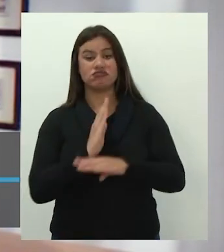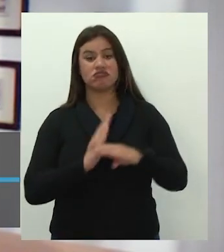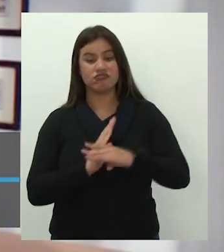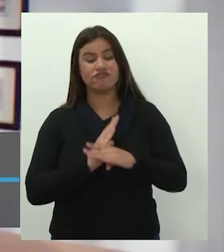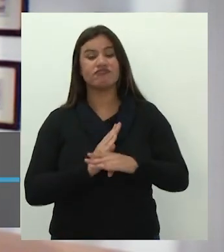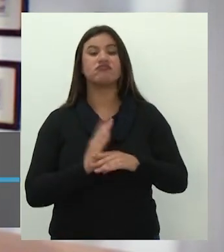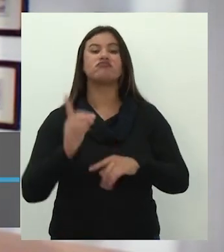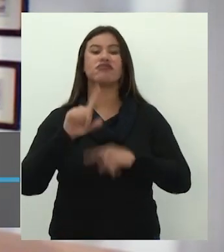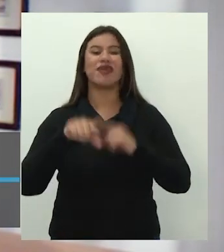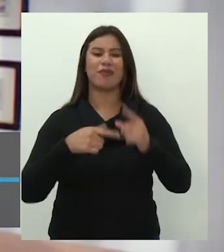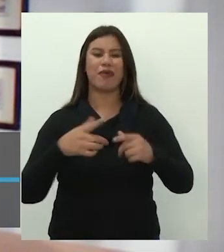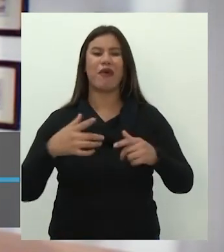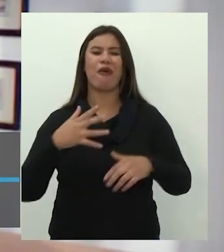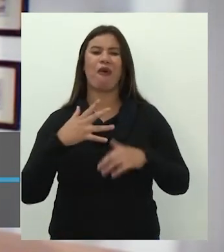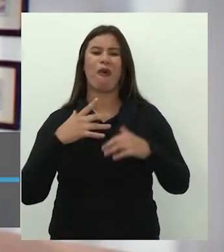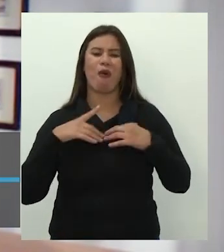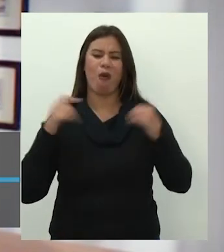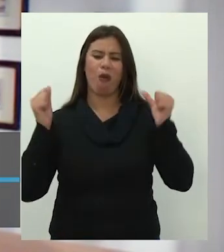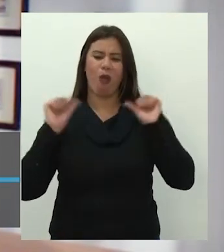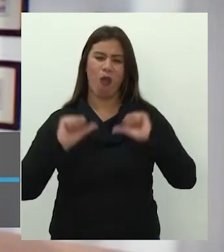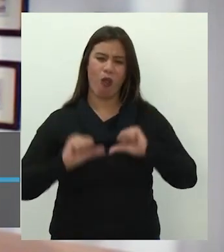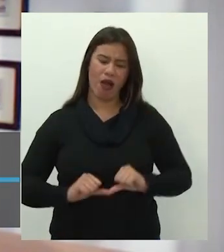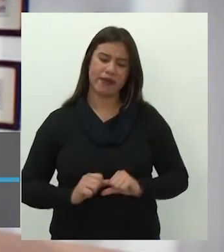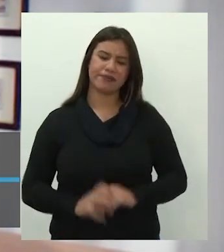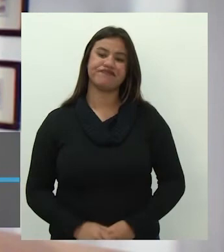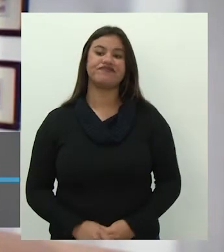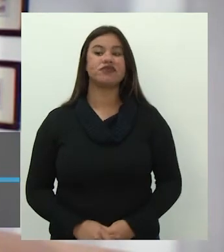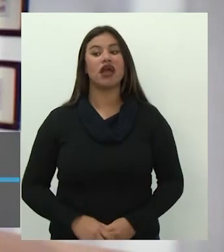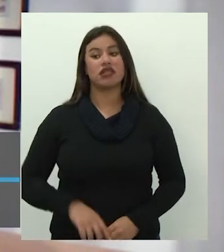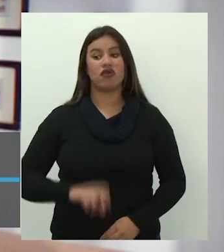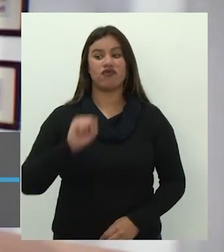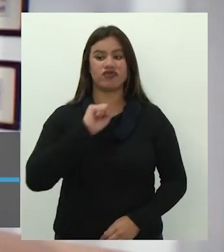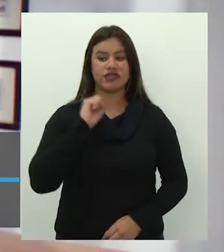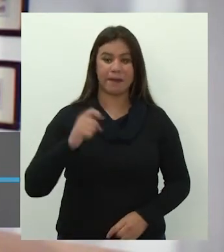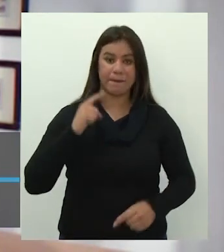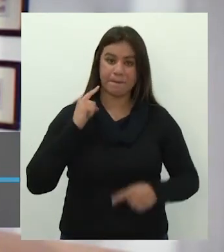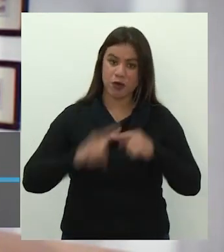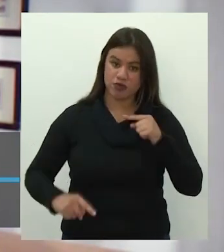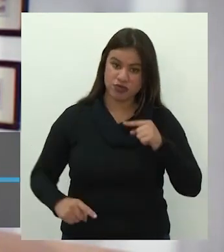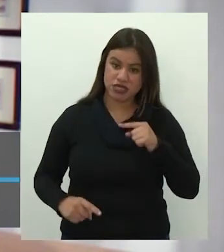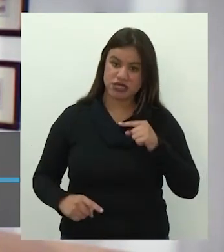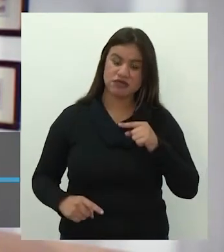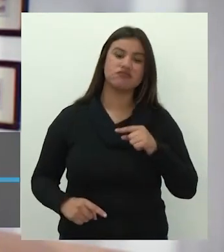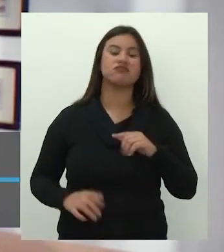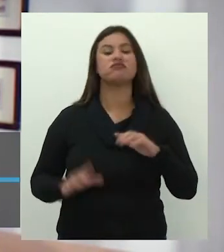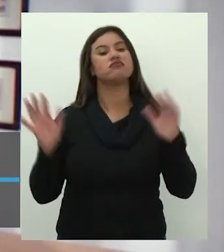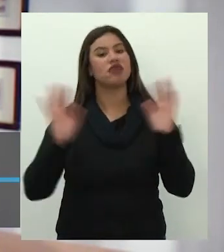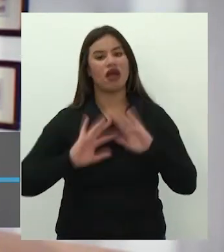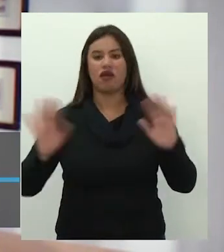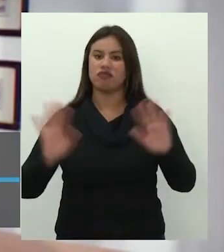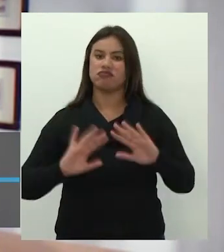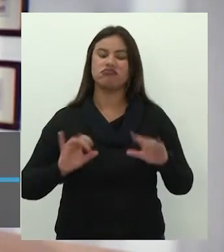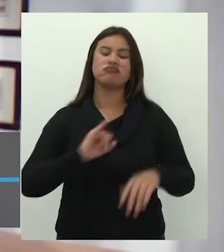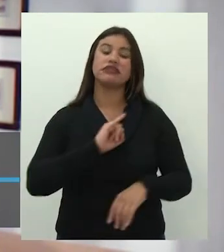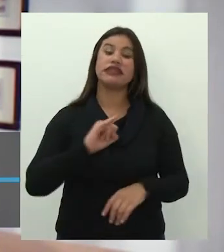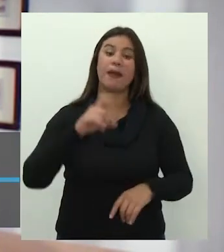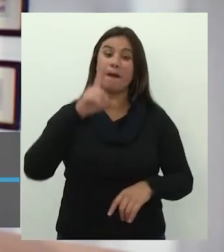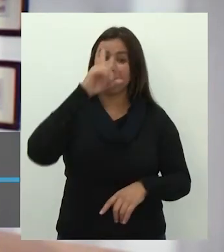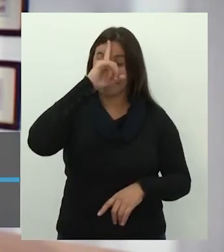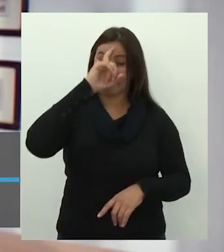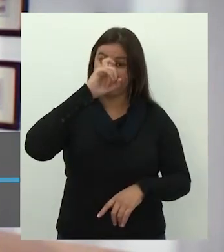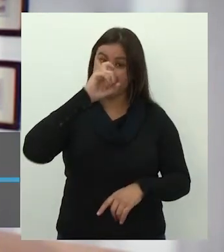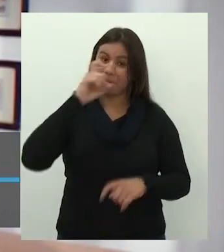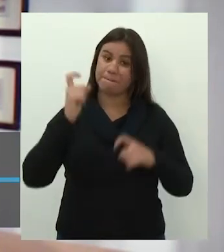mal. Então, não é para tomar vitamina, Cláudia? Não, não é para tomar, a não ser que o médico